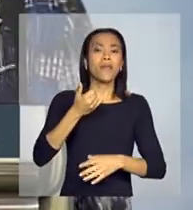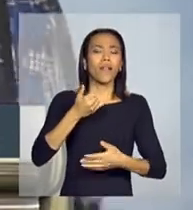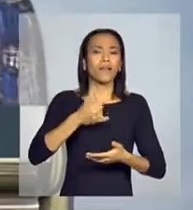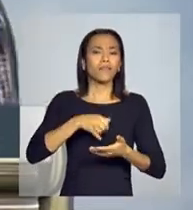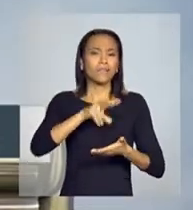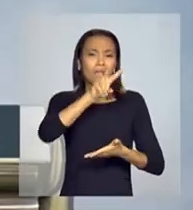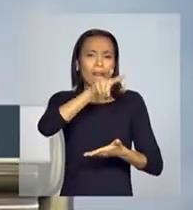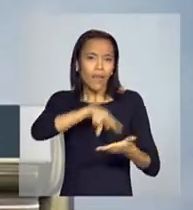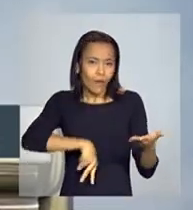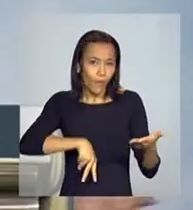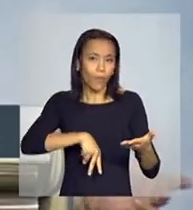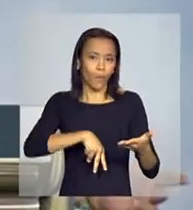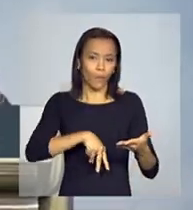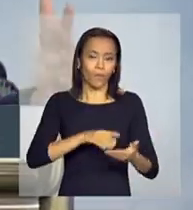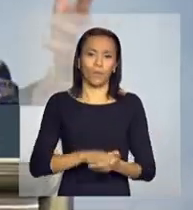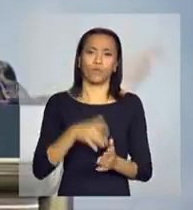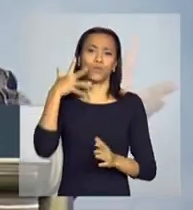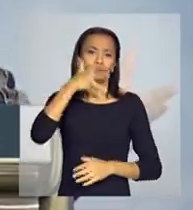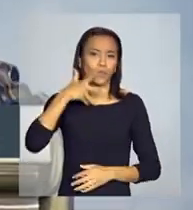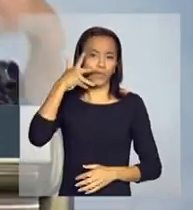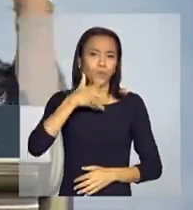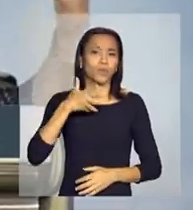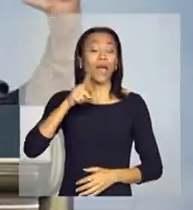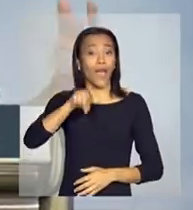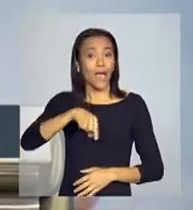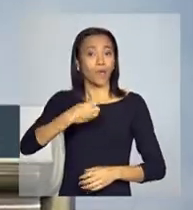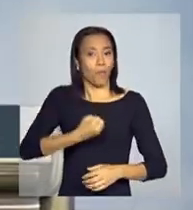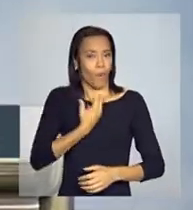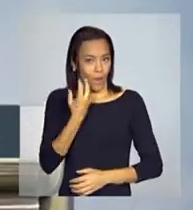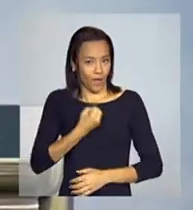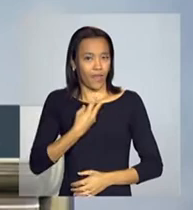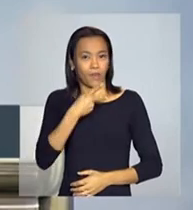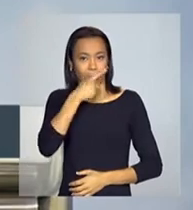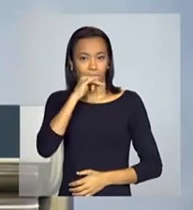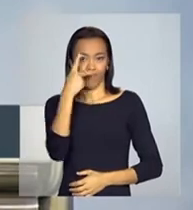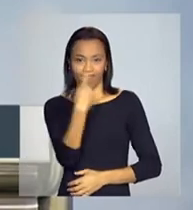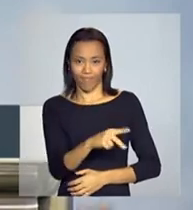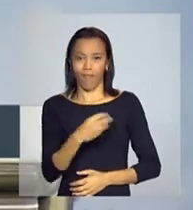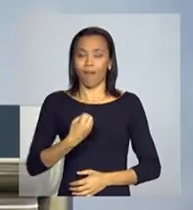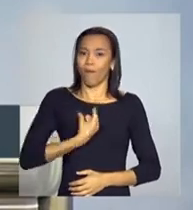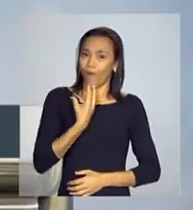nós aqui, ele me disse que ele era um poeta, o velho era um poeta.